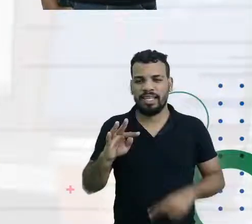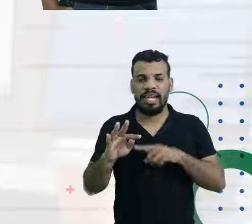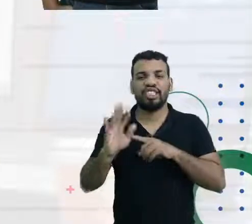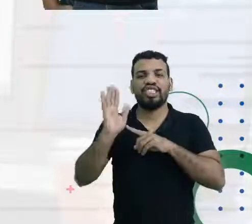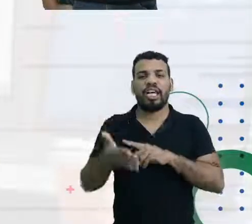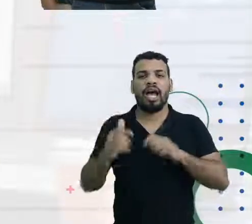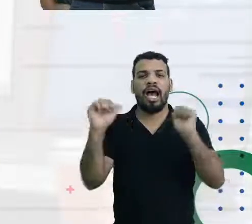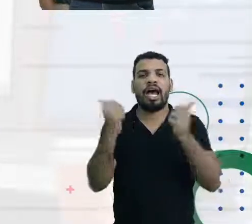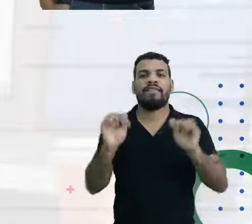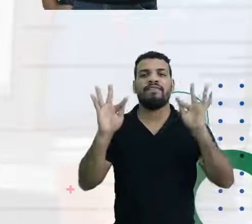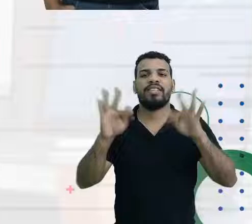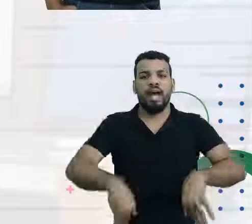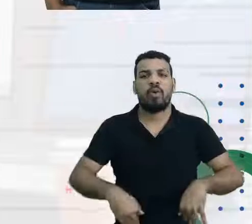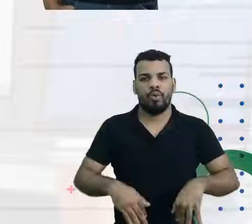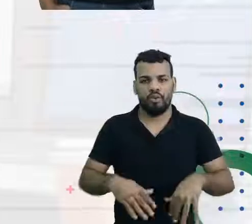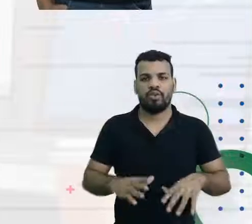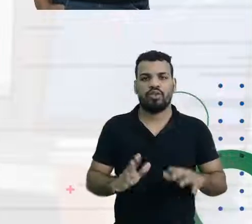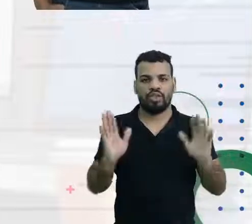do jogo, né?